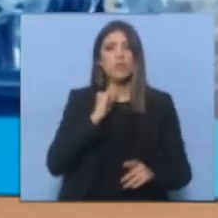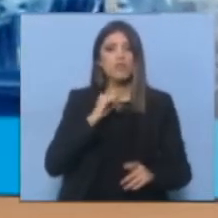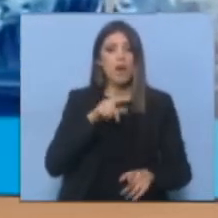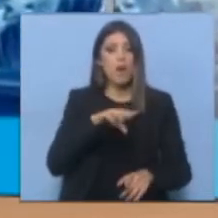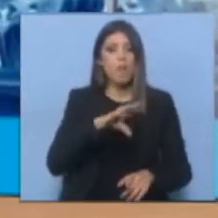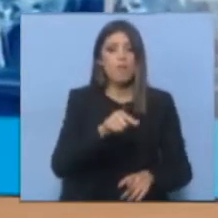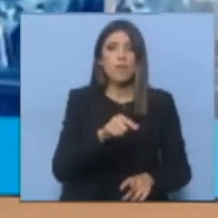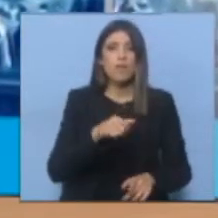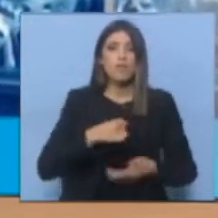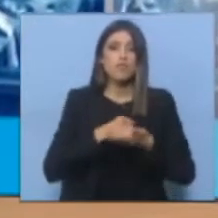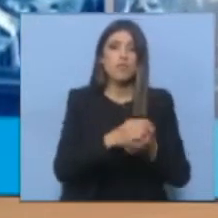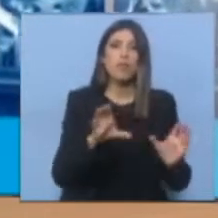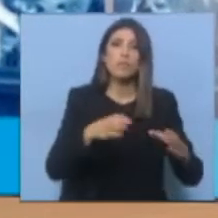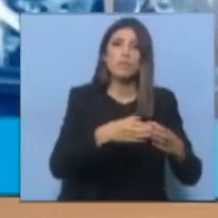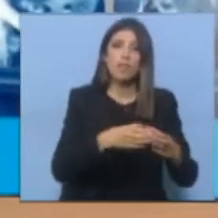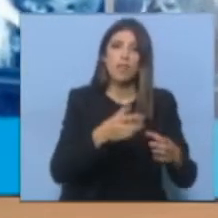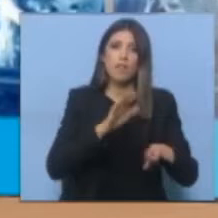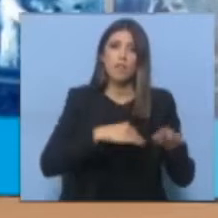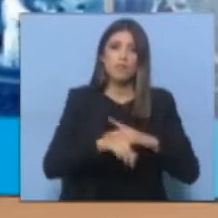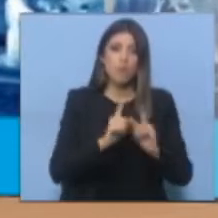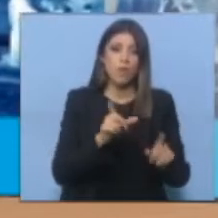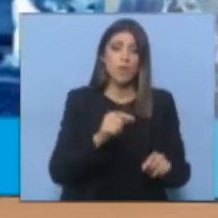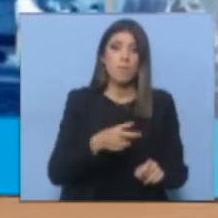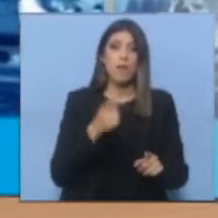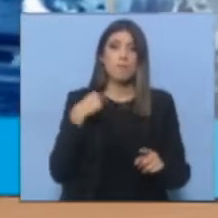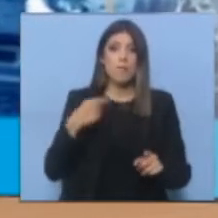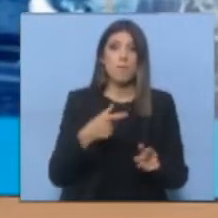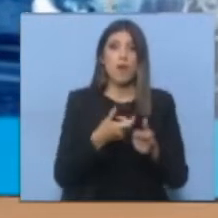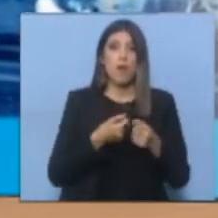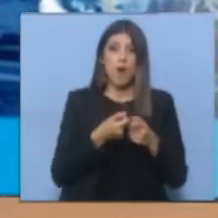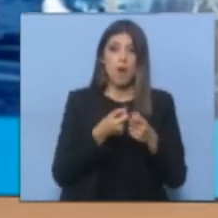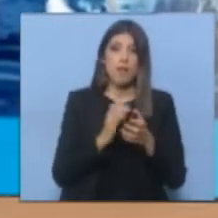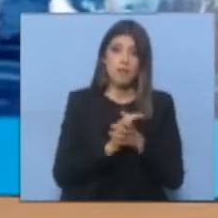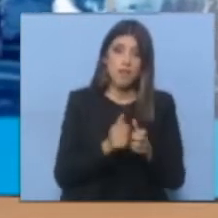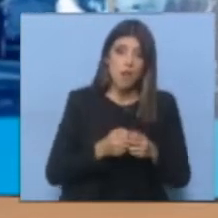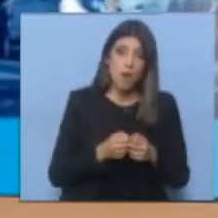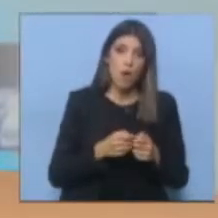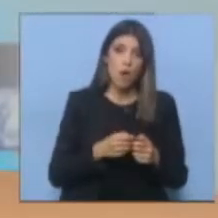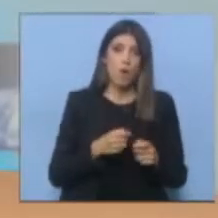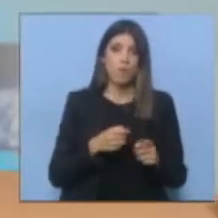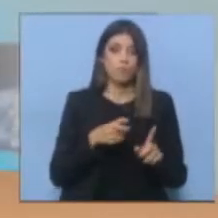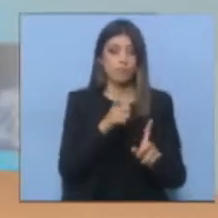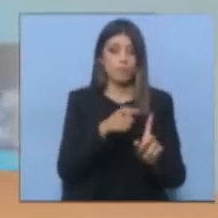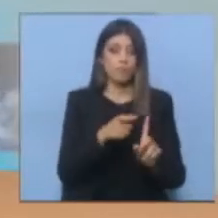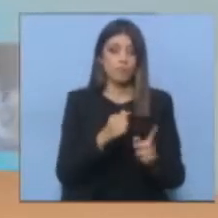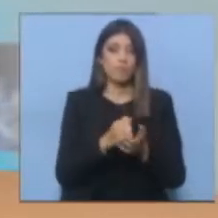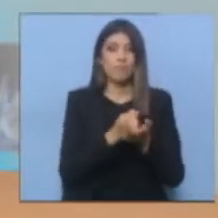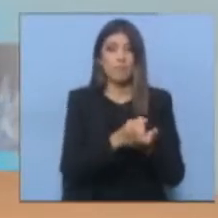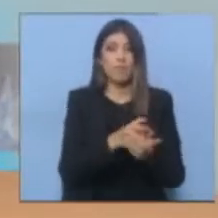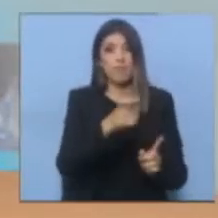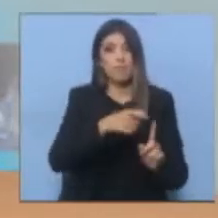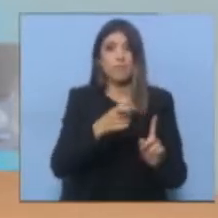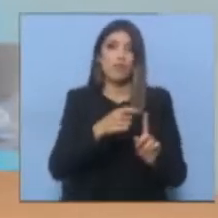e depois temos todos os dias também uma oração por todas estas pessoas que deram a vida. A Fundação Ajuda à Igreja que Sofre recolheu